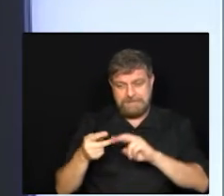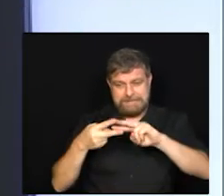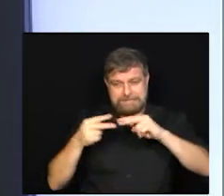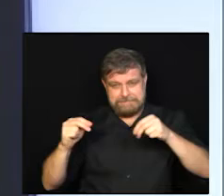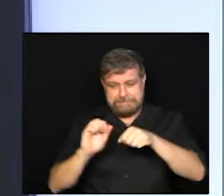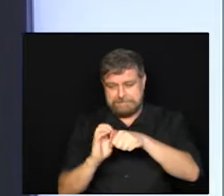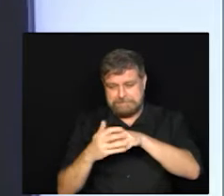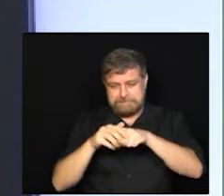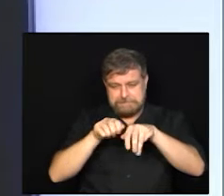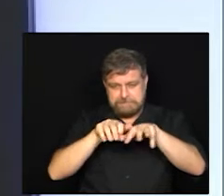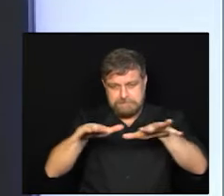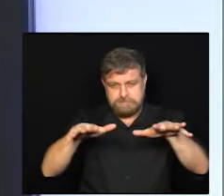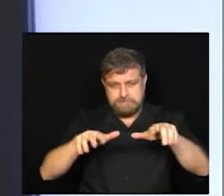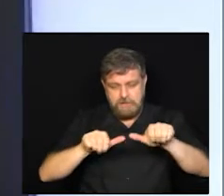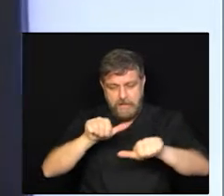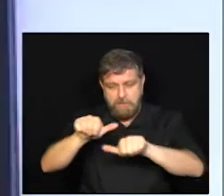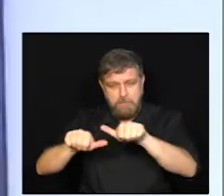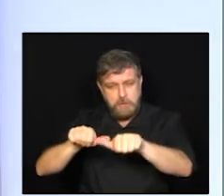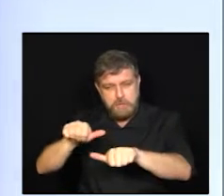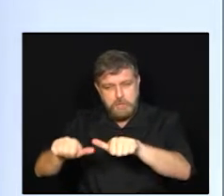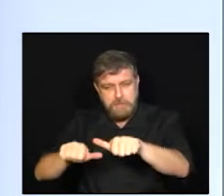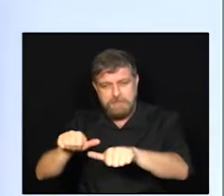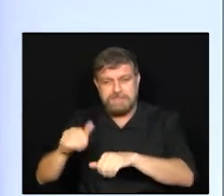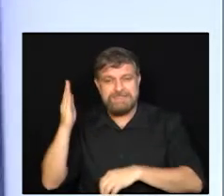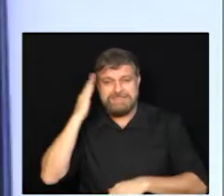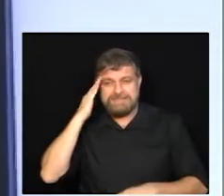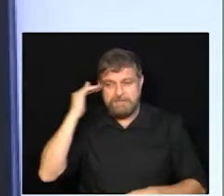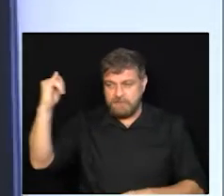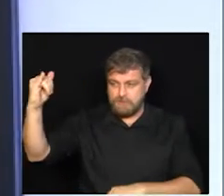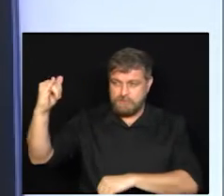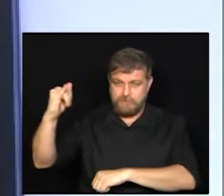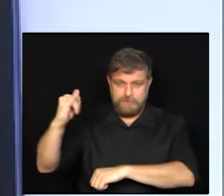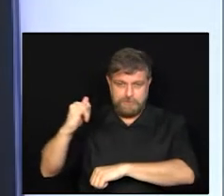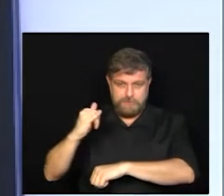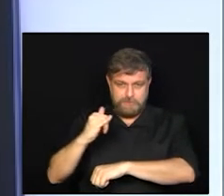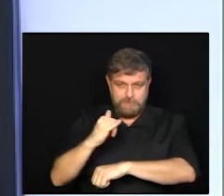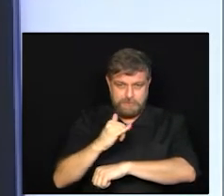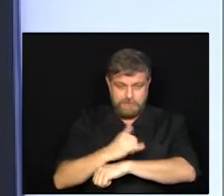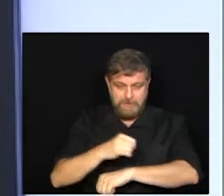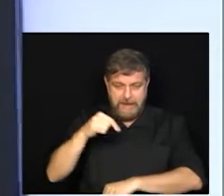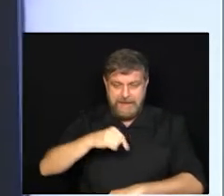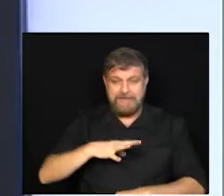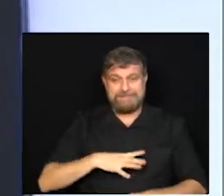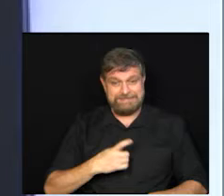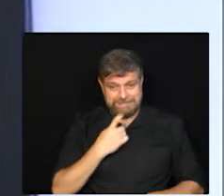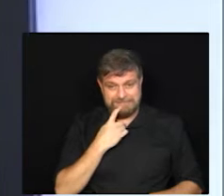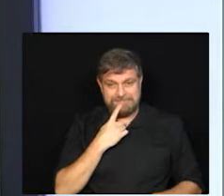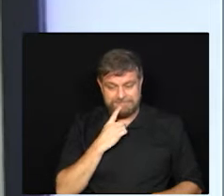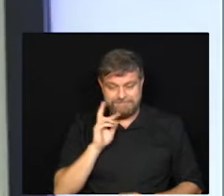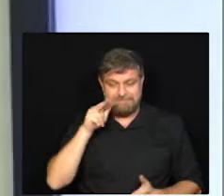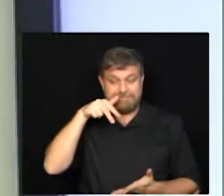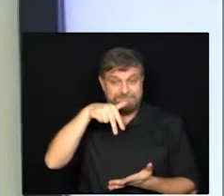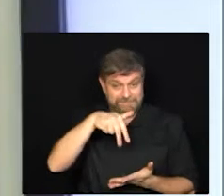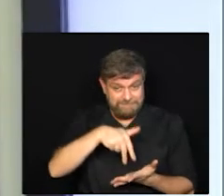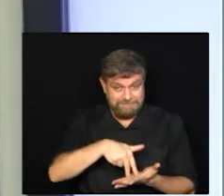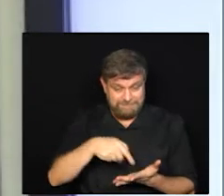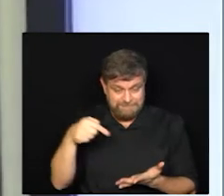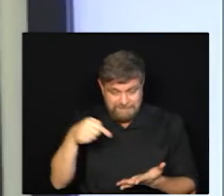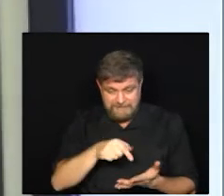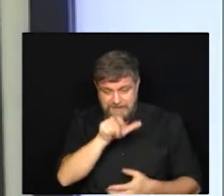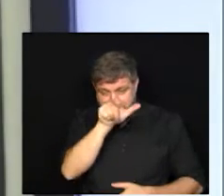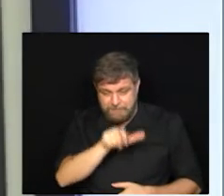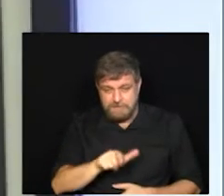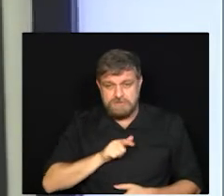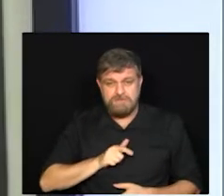a gente sabe que chegou uma pessoa de Manaus, foi confirmada 2 dias atrás. Ela veio, essa pessoa